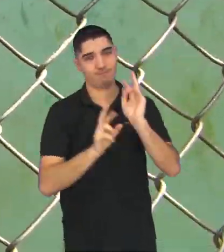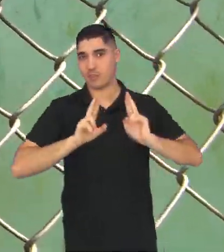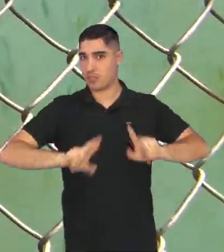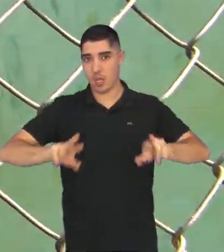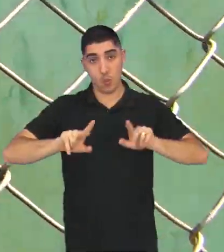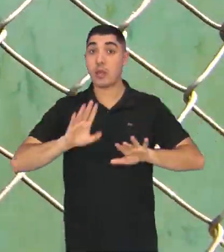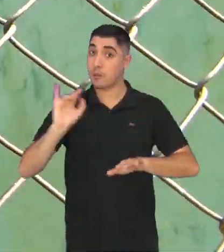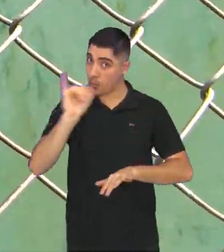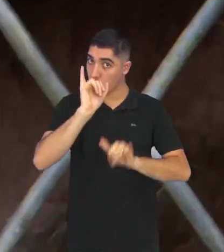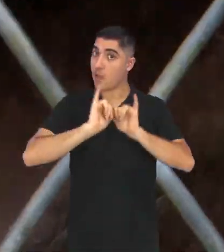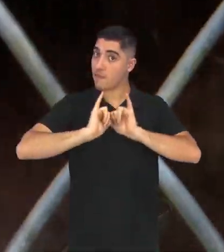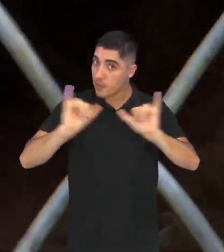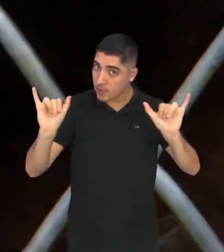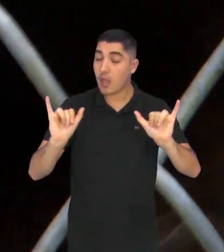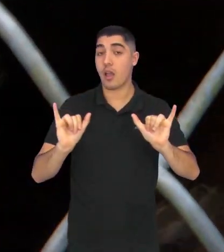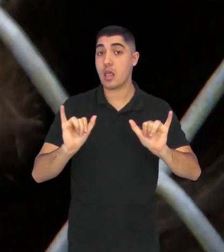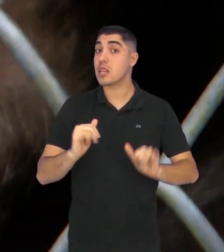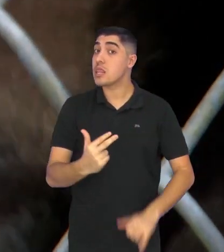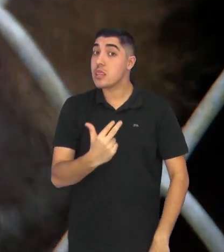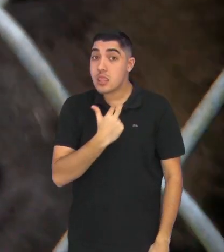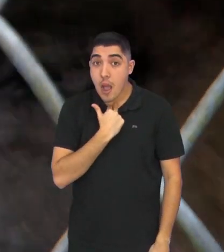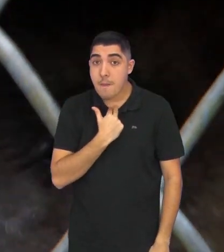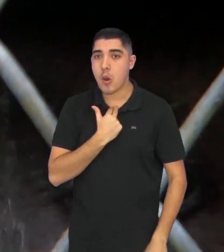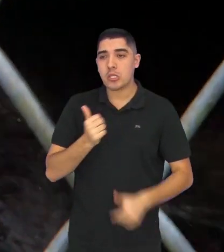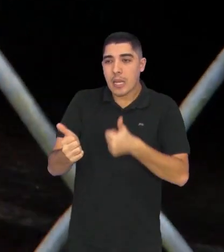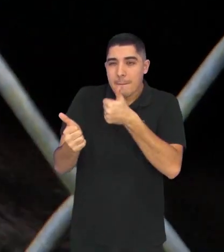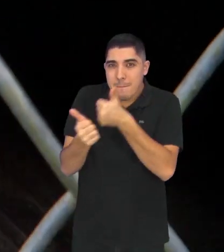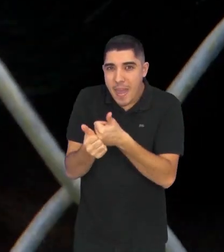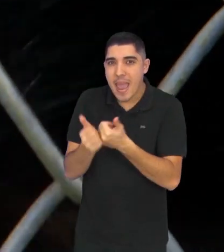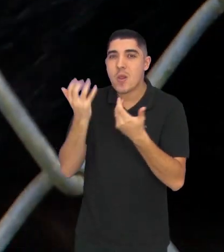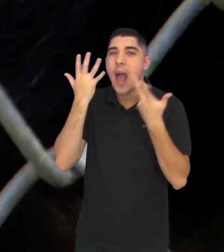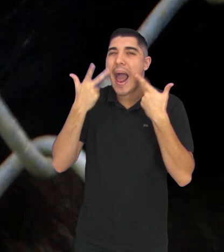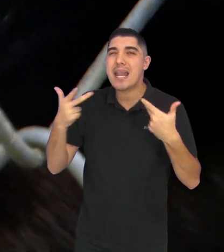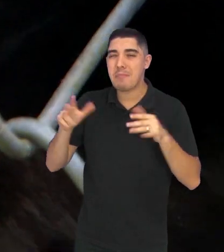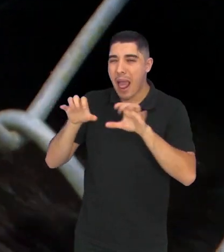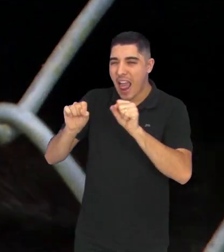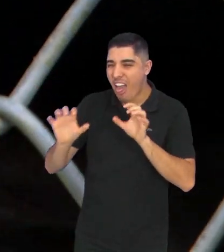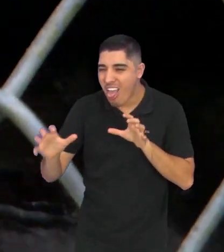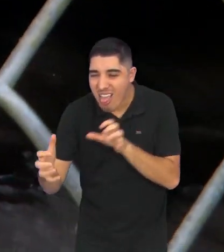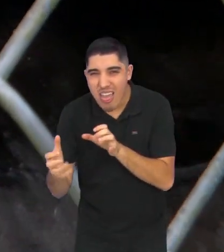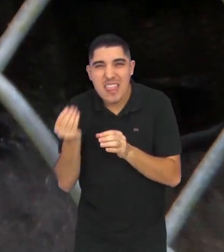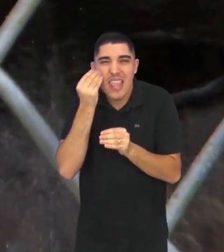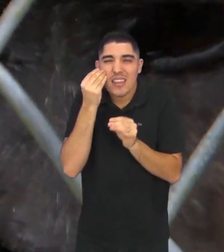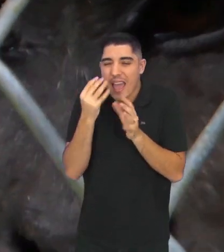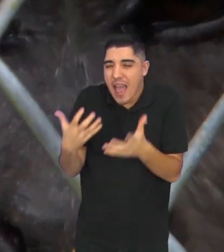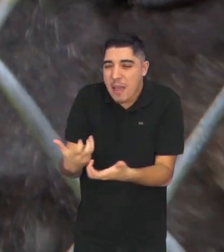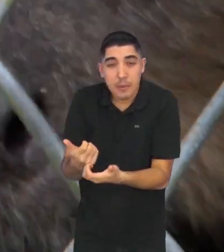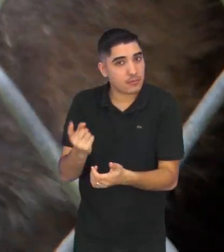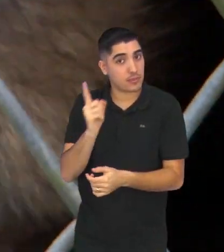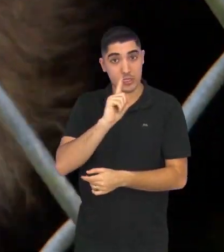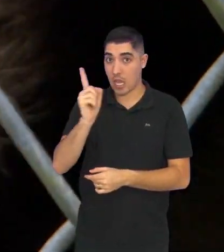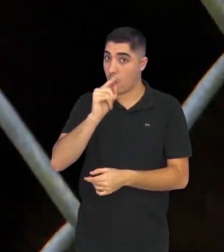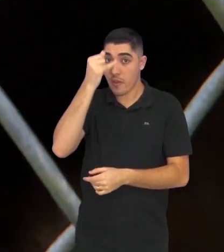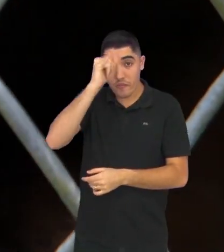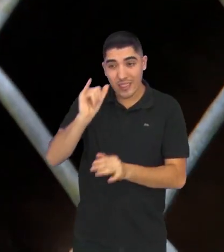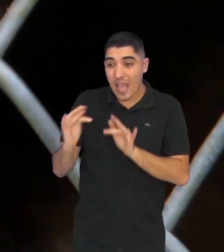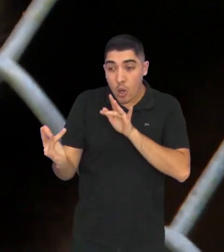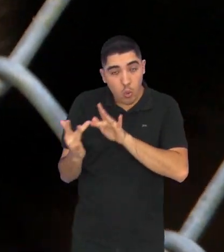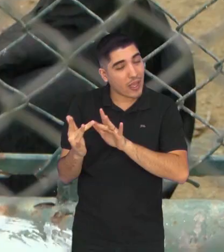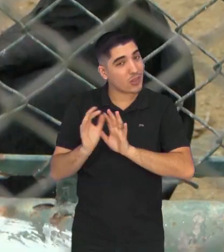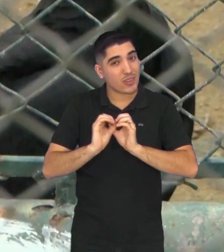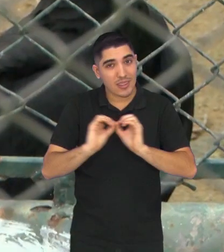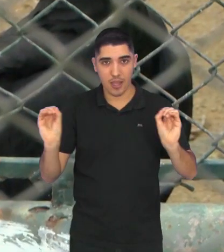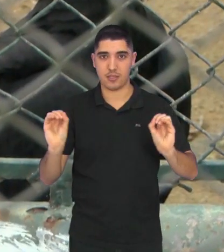É sempre bom reforçar: nada de se aproximar de um animal silvestre e tentar, de alguma maneira, interagir com